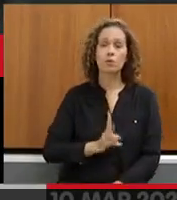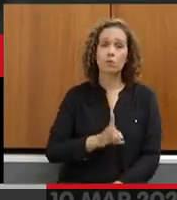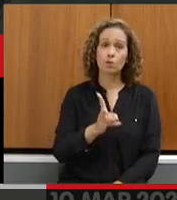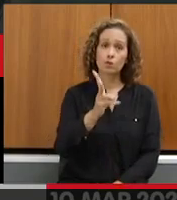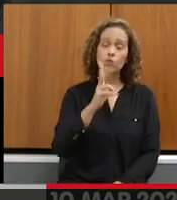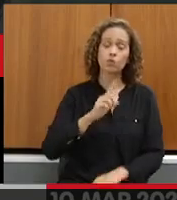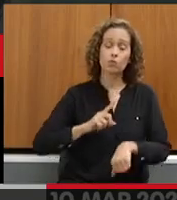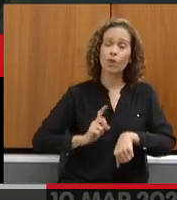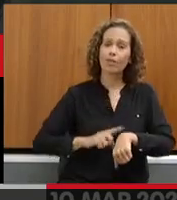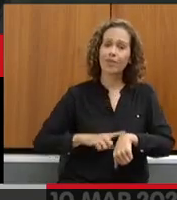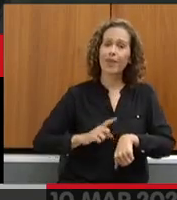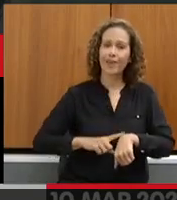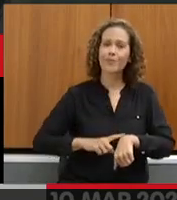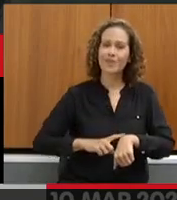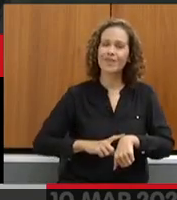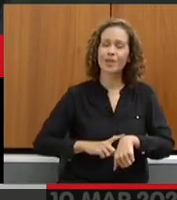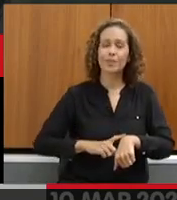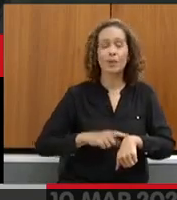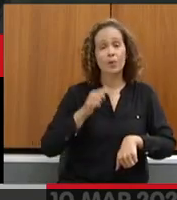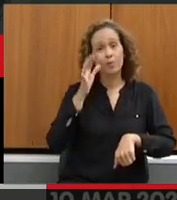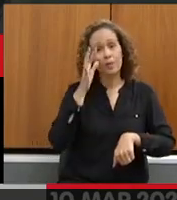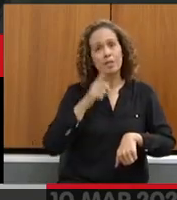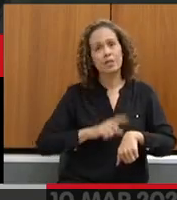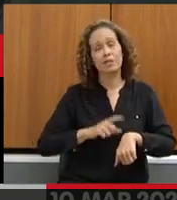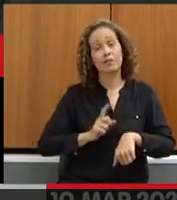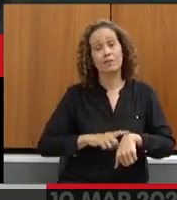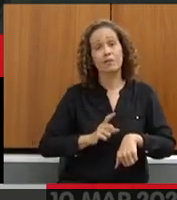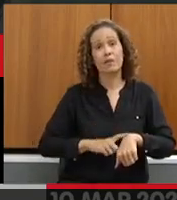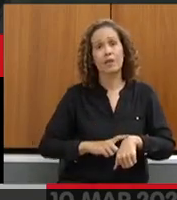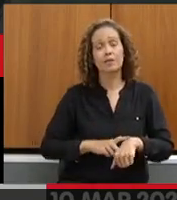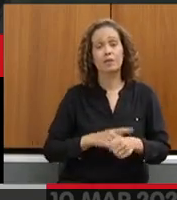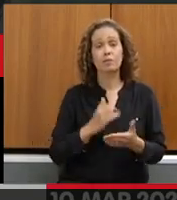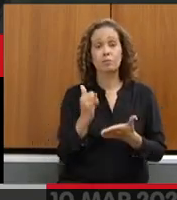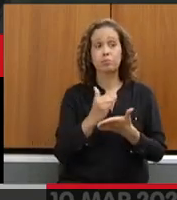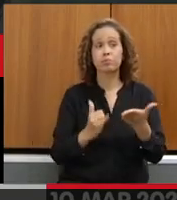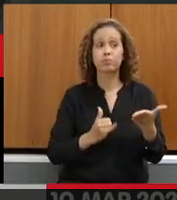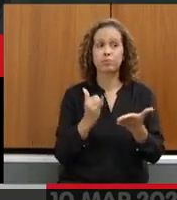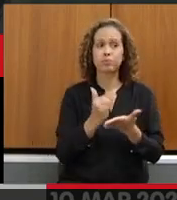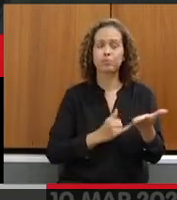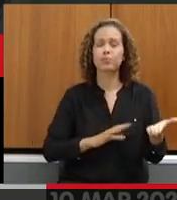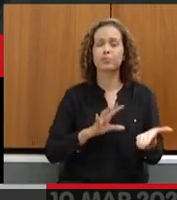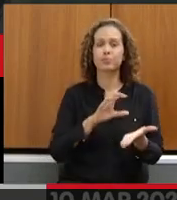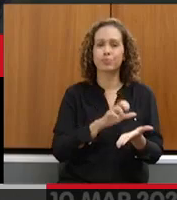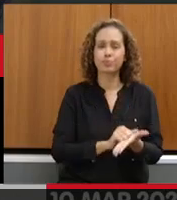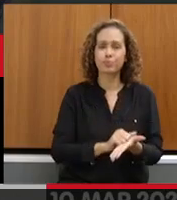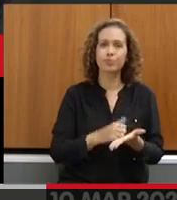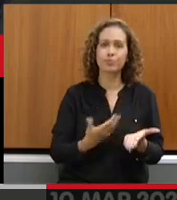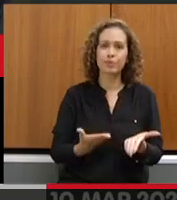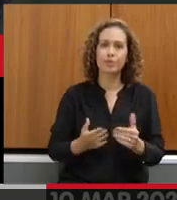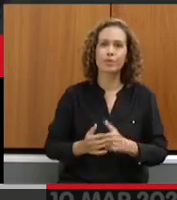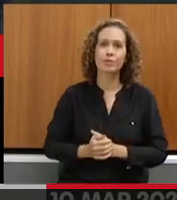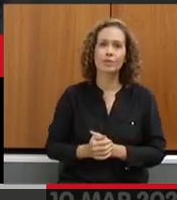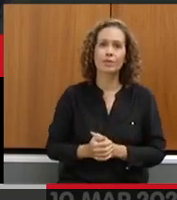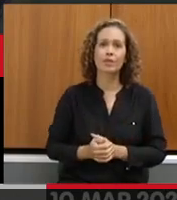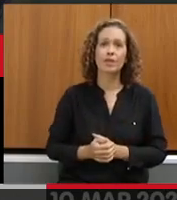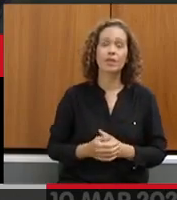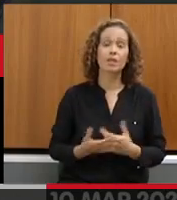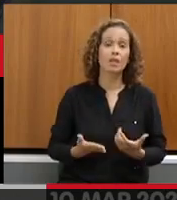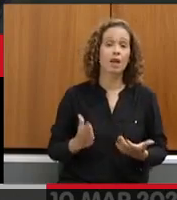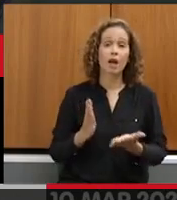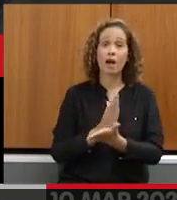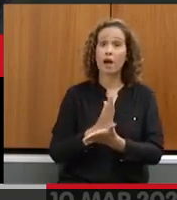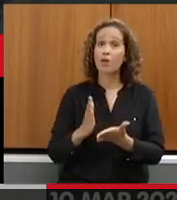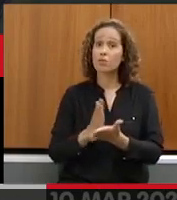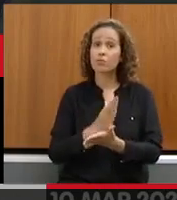do tempo nós estamos com muito pouco tempo e com muitos escritos sob pena de termos deputados que não poderão usar a